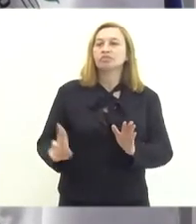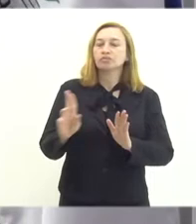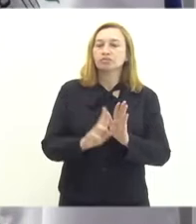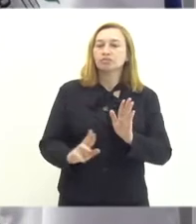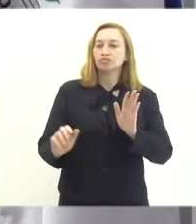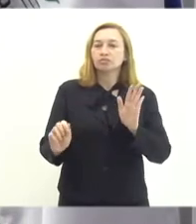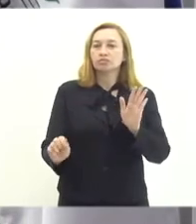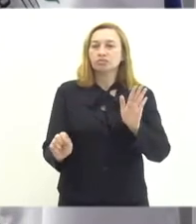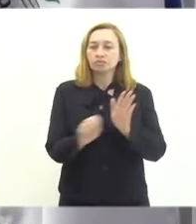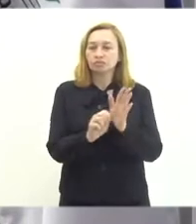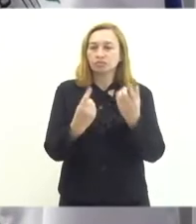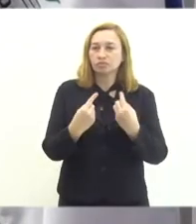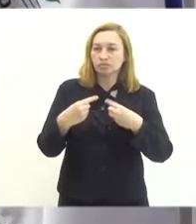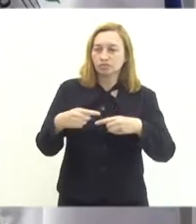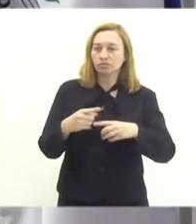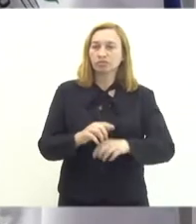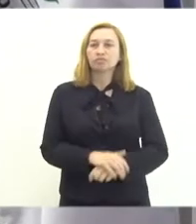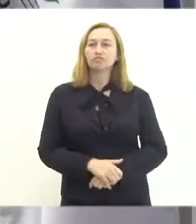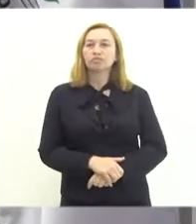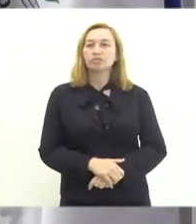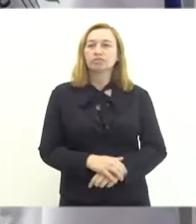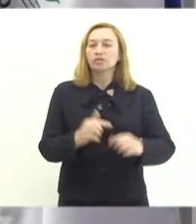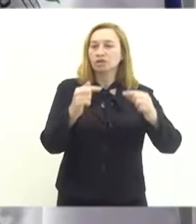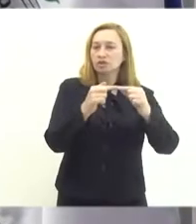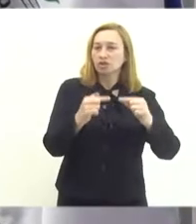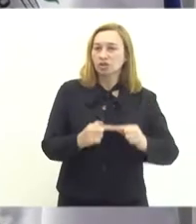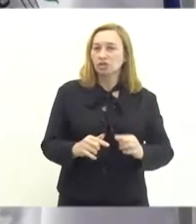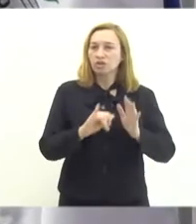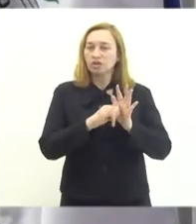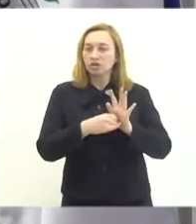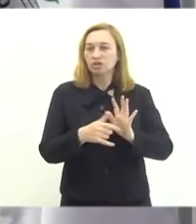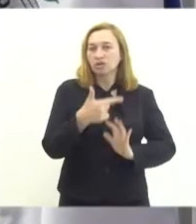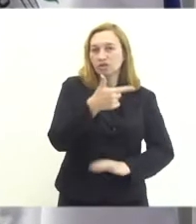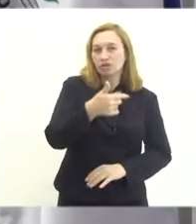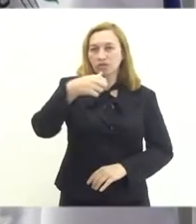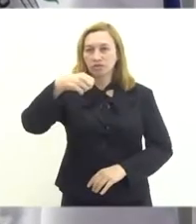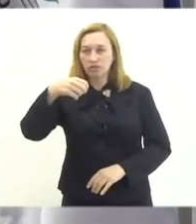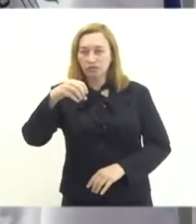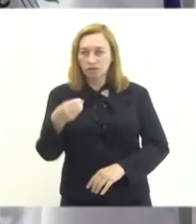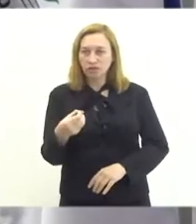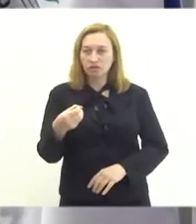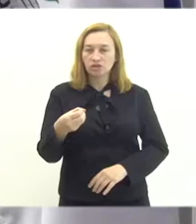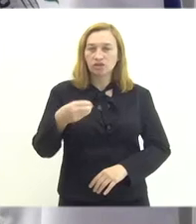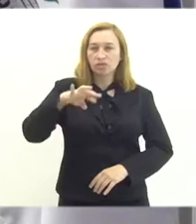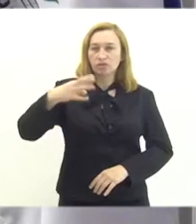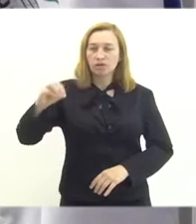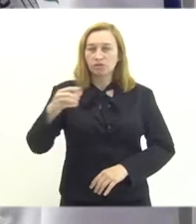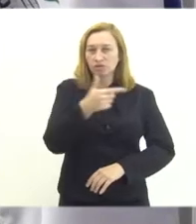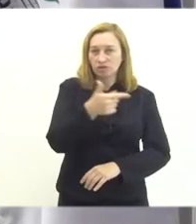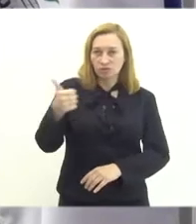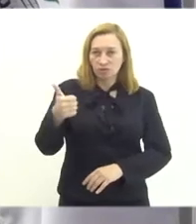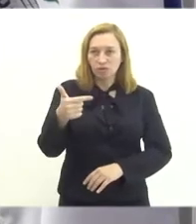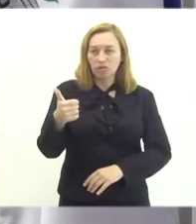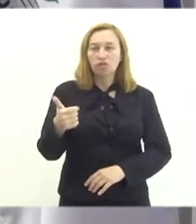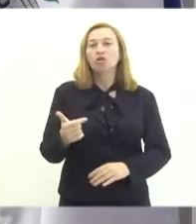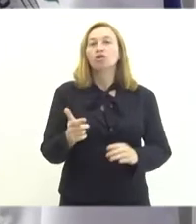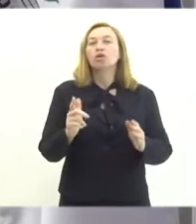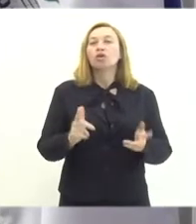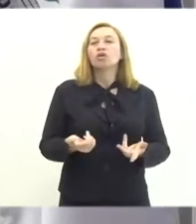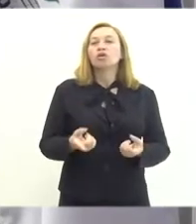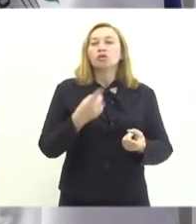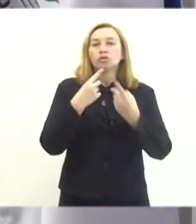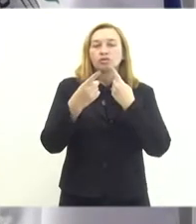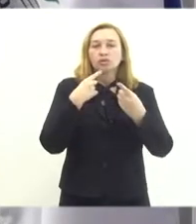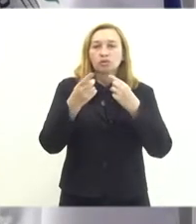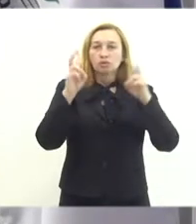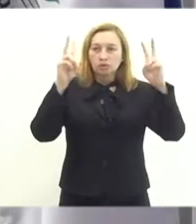e dependentes químicos em geral de acordo com o edital publicado em 20 de Maio de 2022 o tema a ser discutido